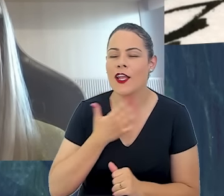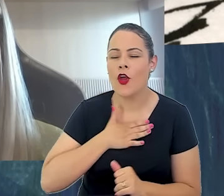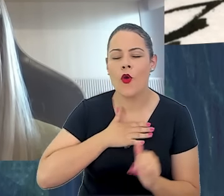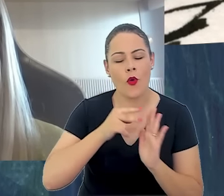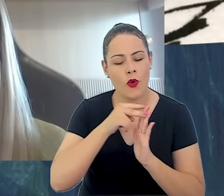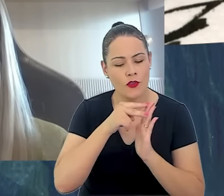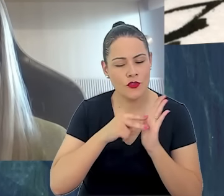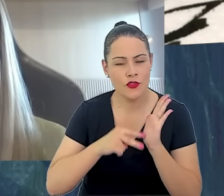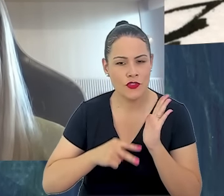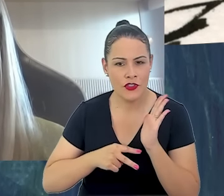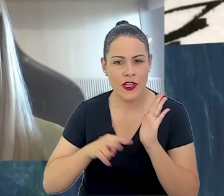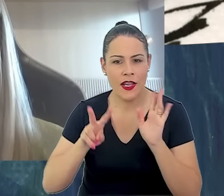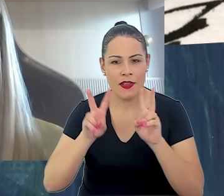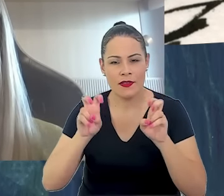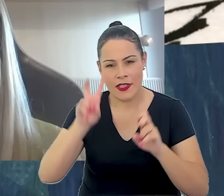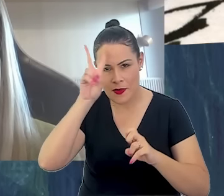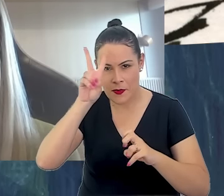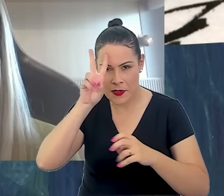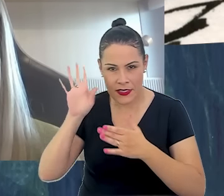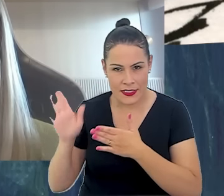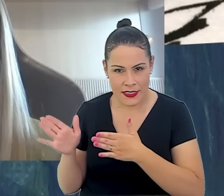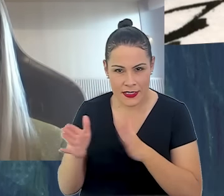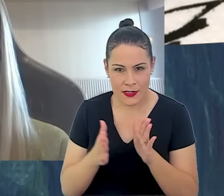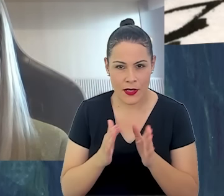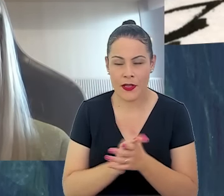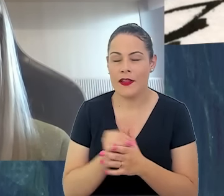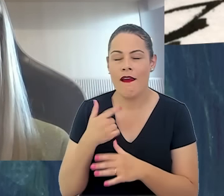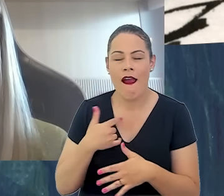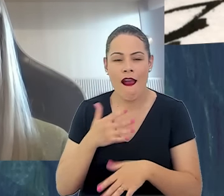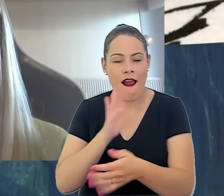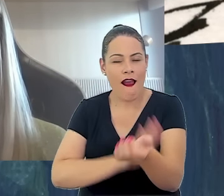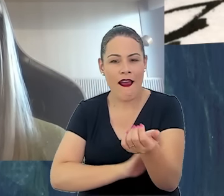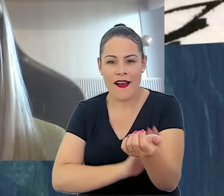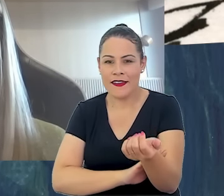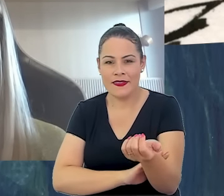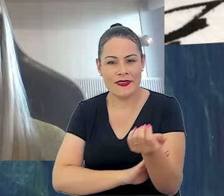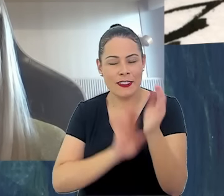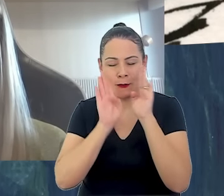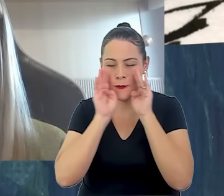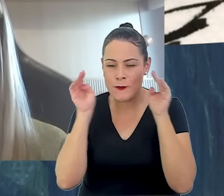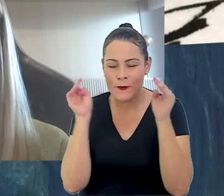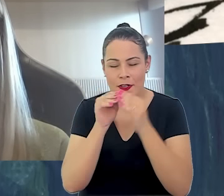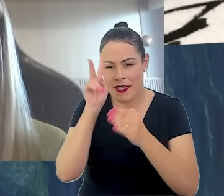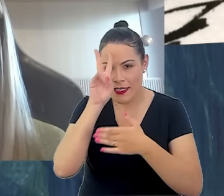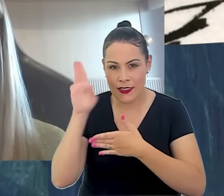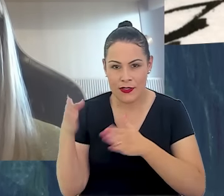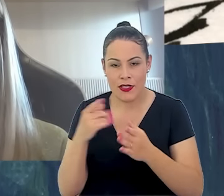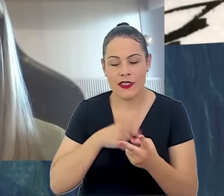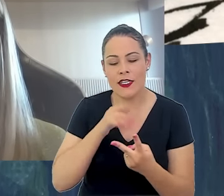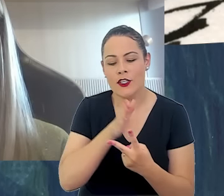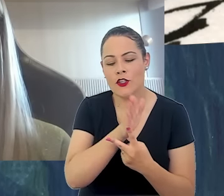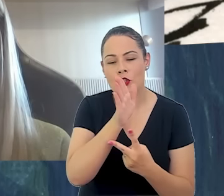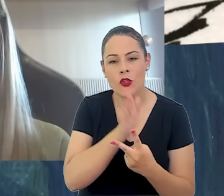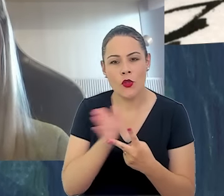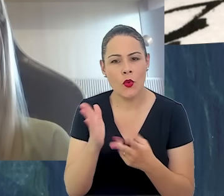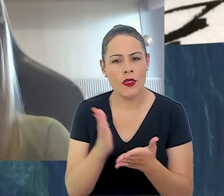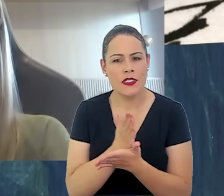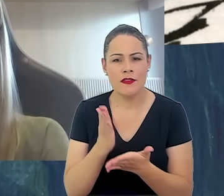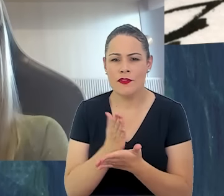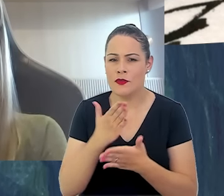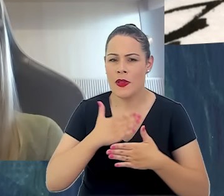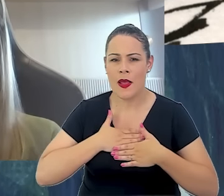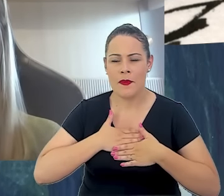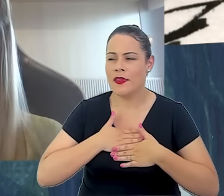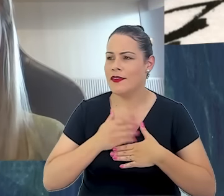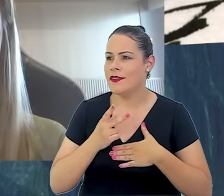Eu gosto muito de ler sobre história, né? Eu sou aficionado por história. E estou em dois livros que para